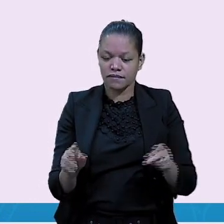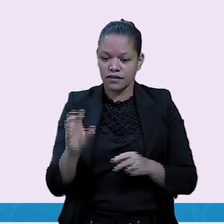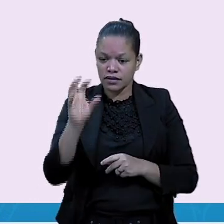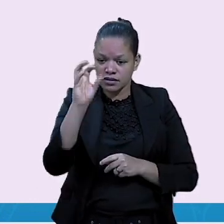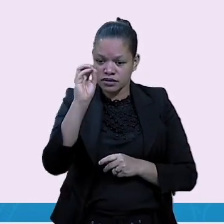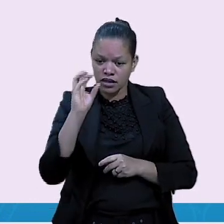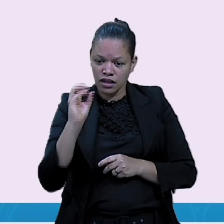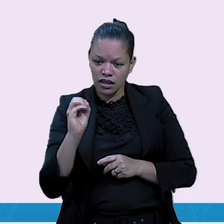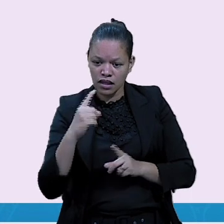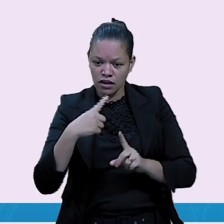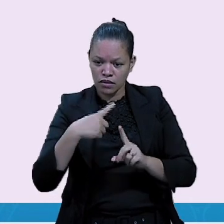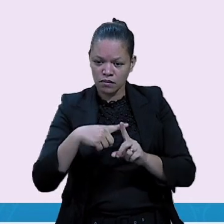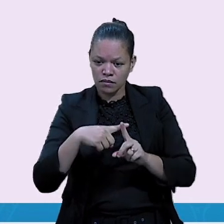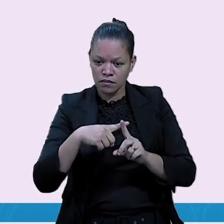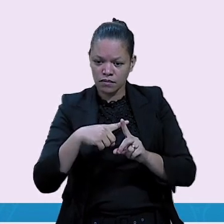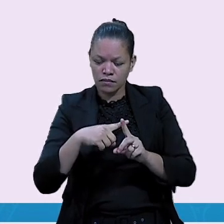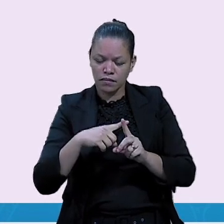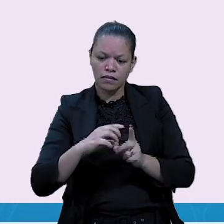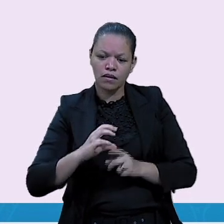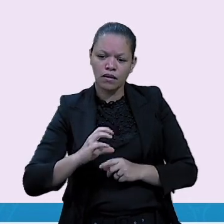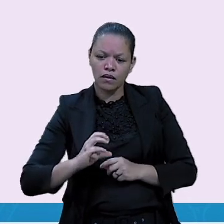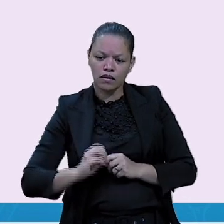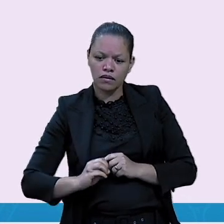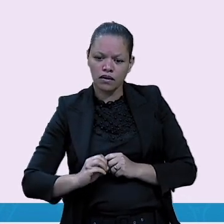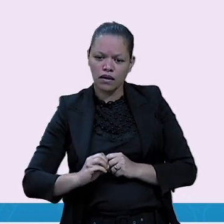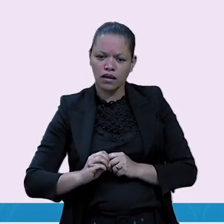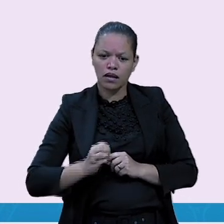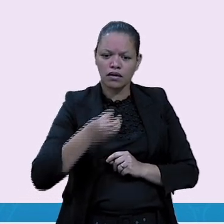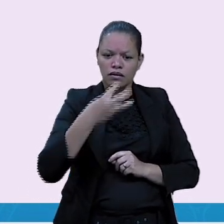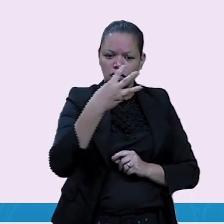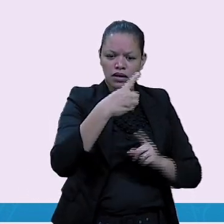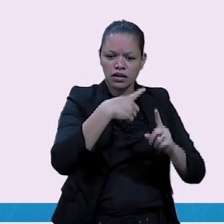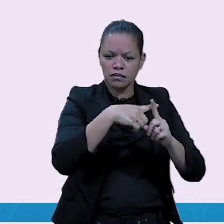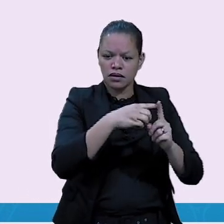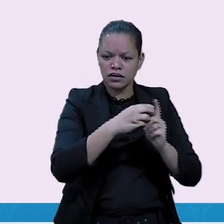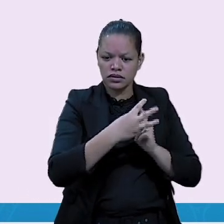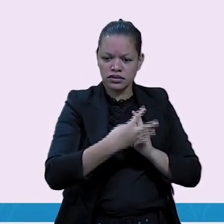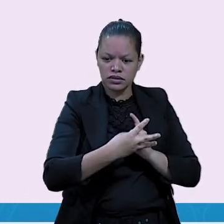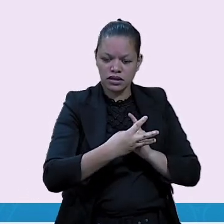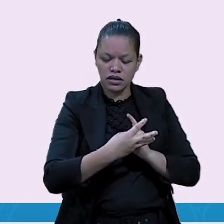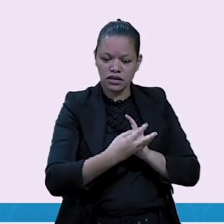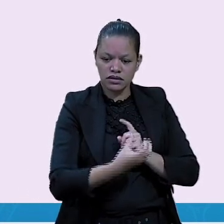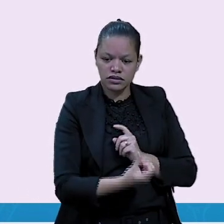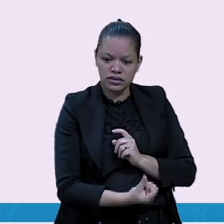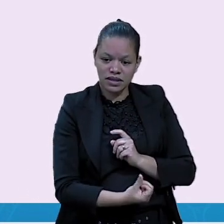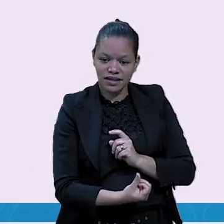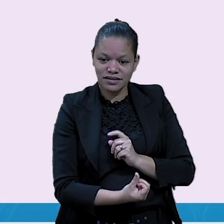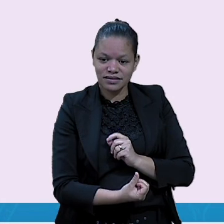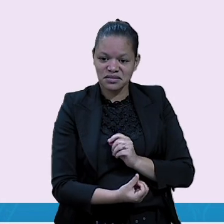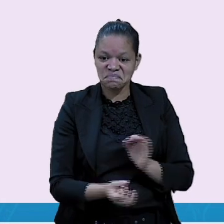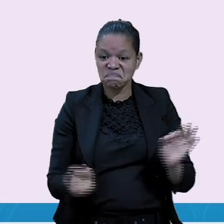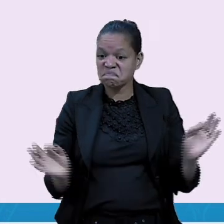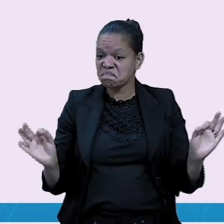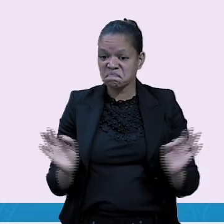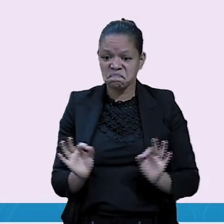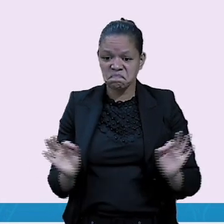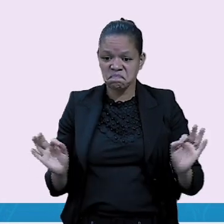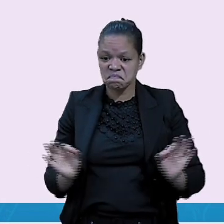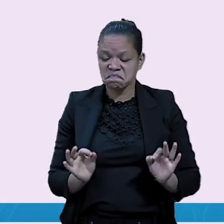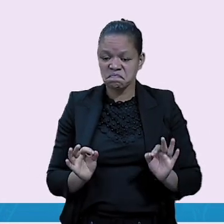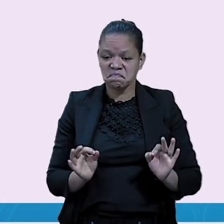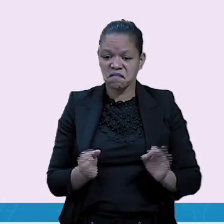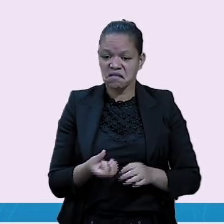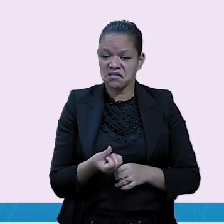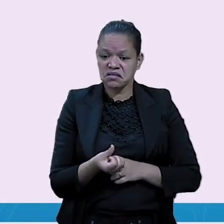0 mais 0. 3 mais 3, a gente sabe o que é? 6. Nossa, professora, é a mesma